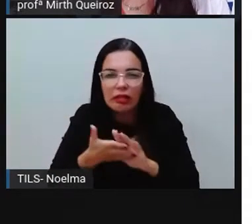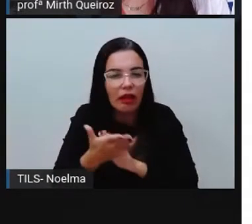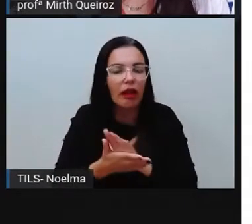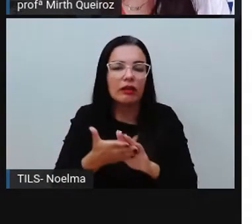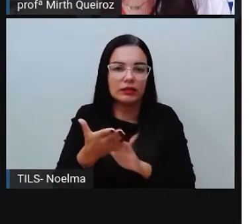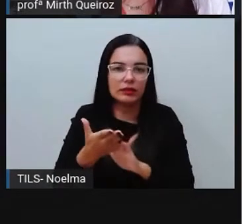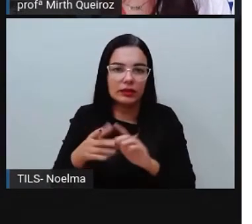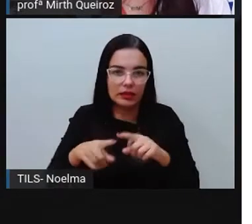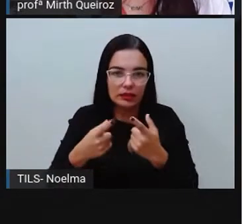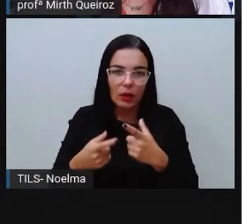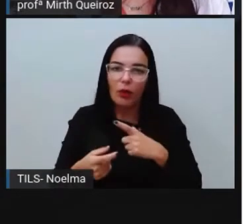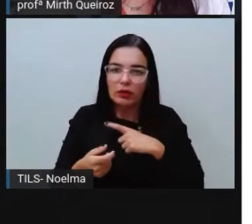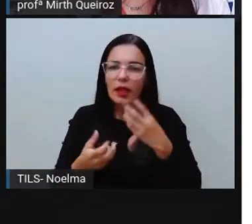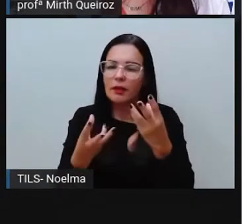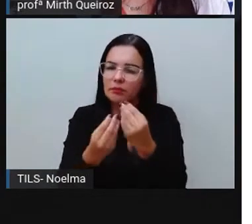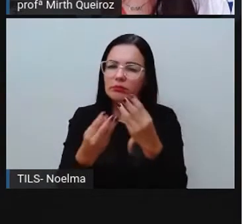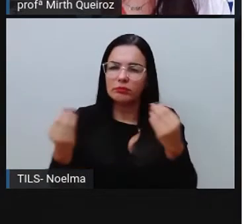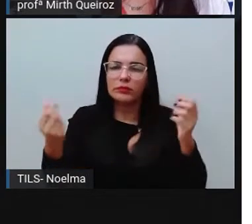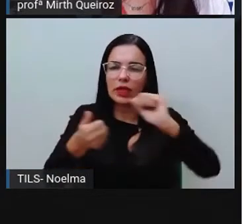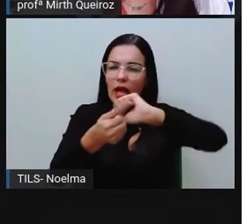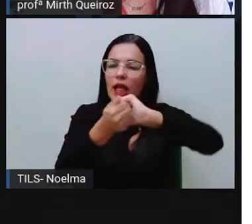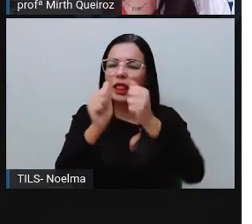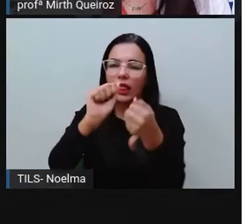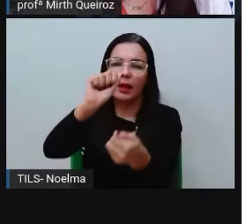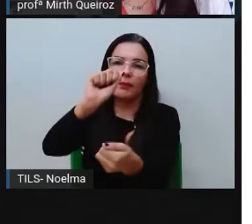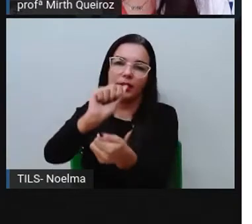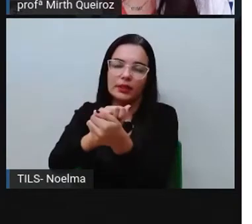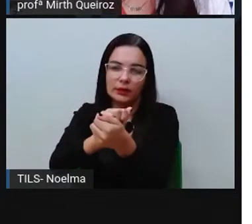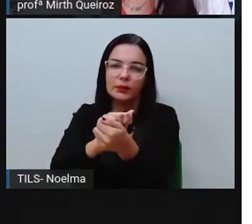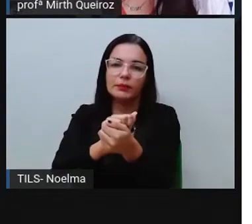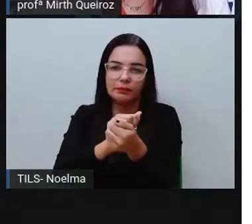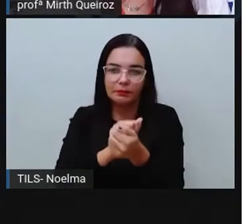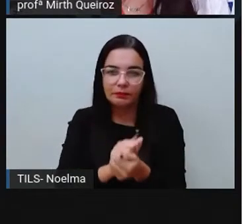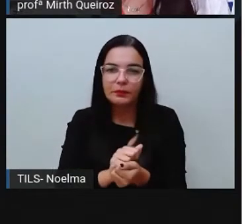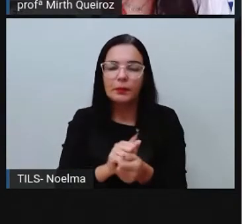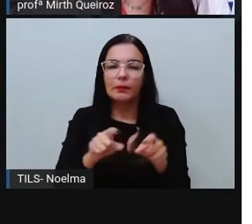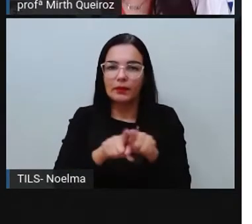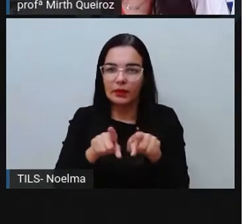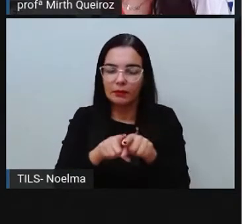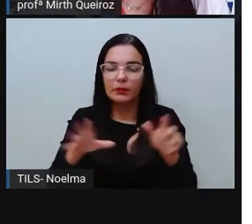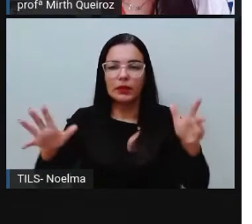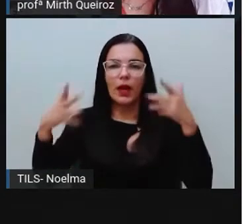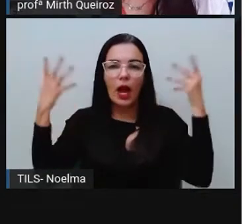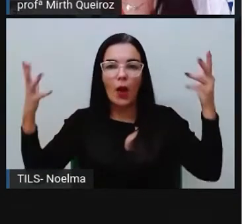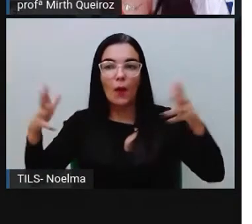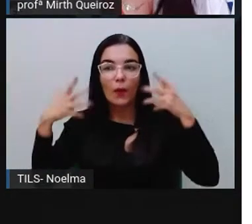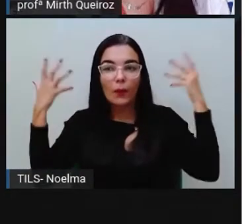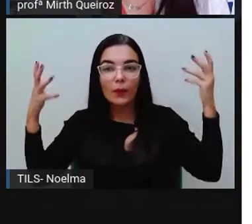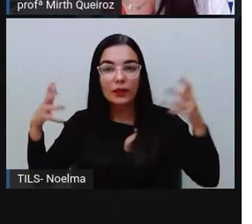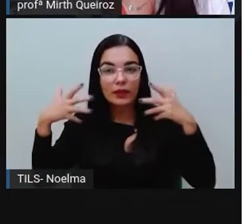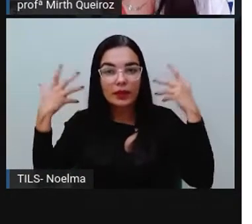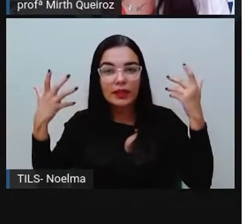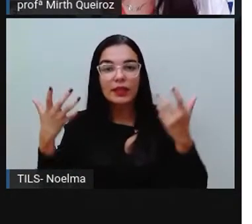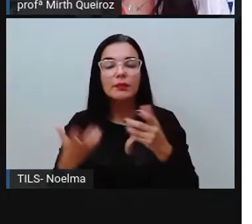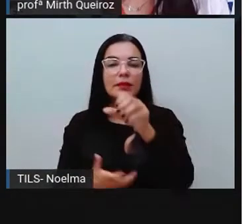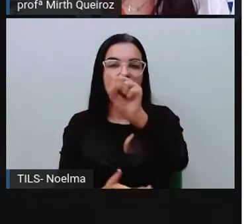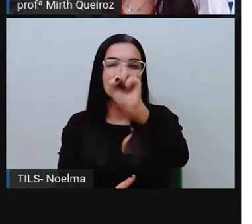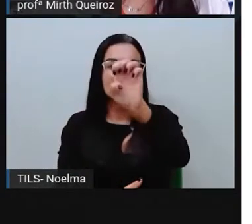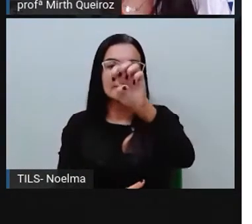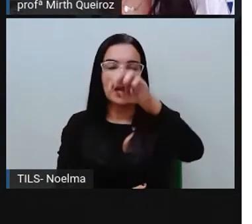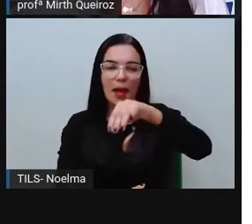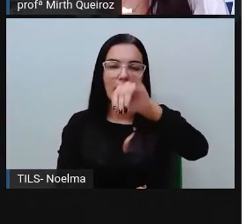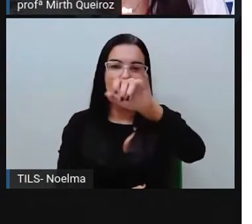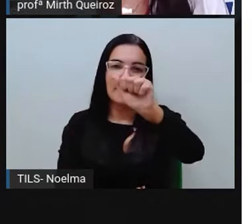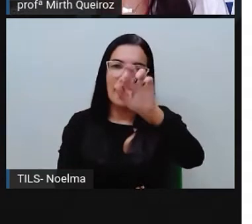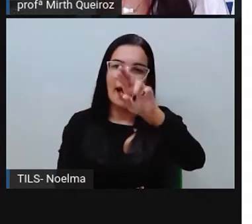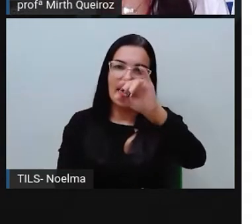eles possuem várias aí adaptações a esse clima, né? Que é o tropical semiárido aí